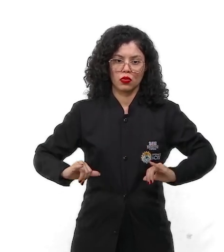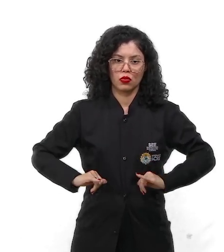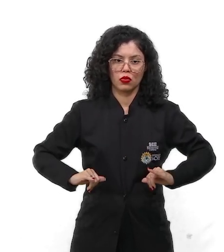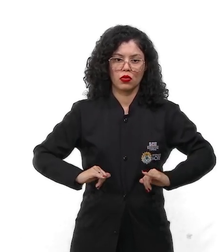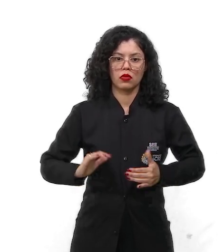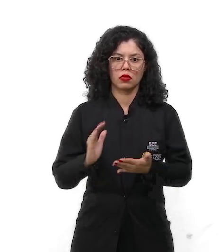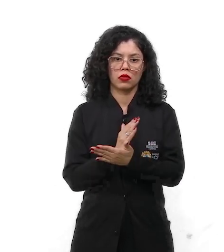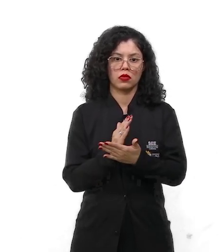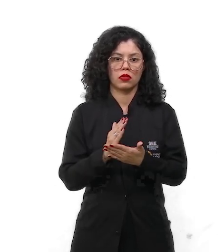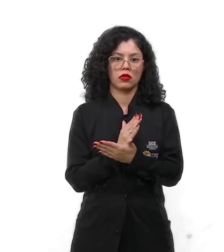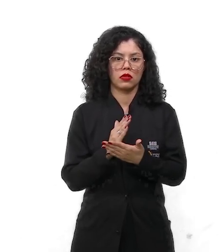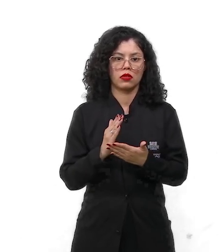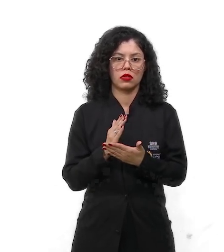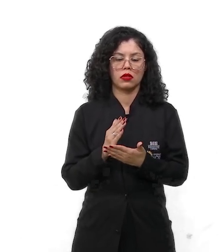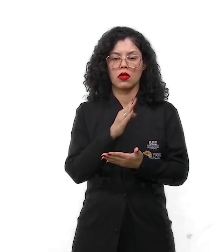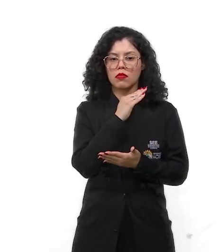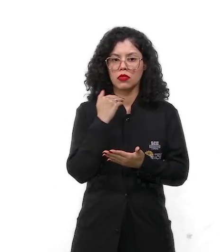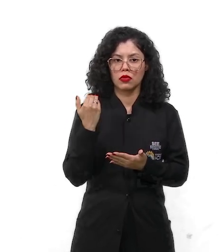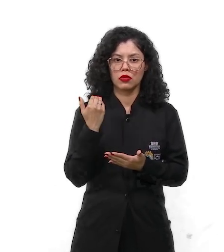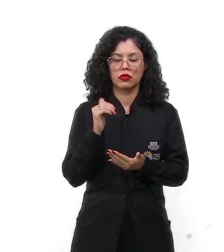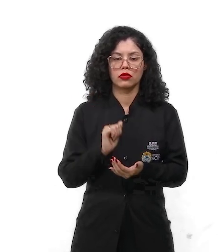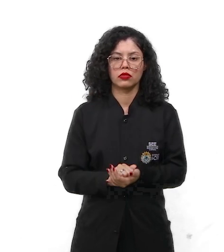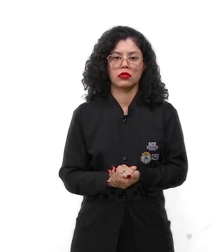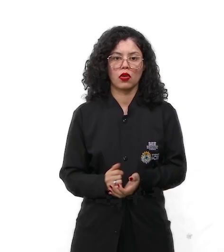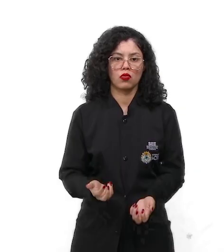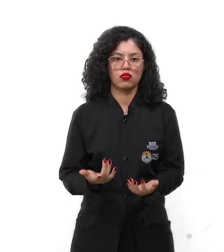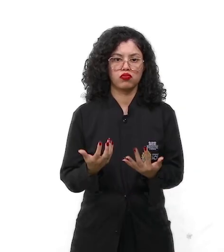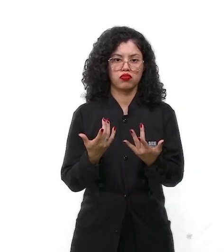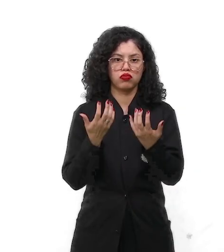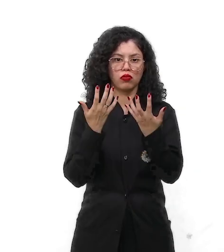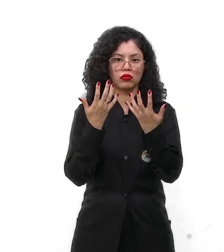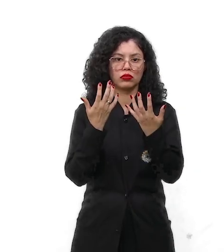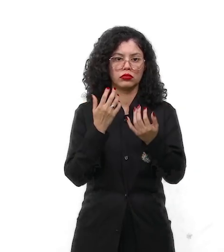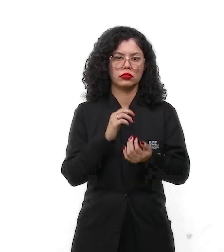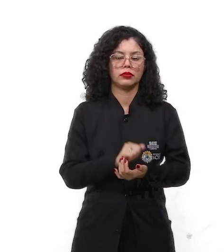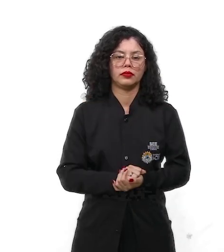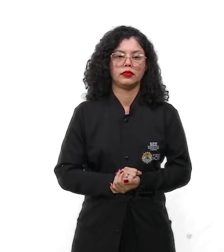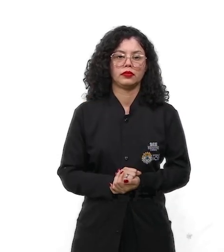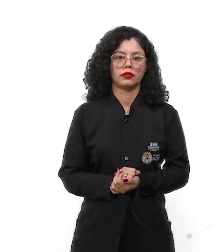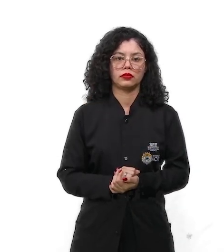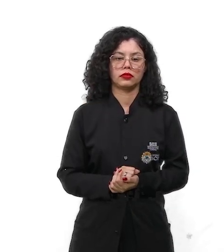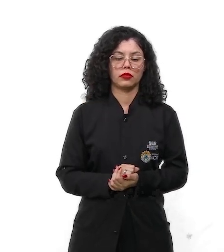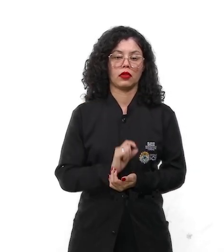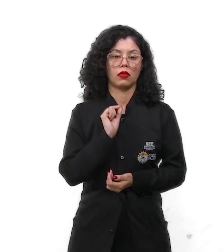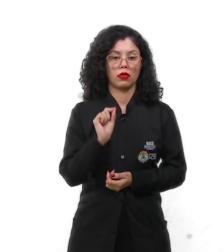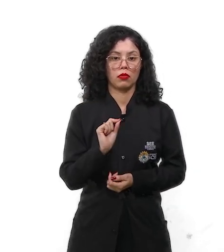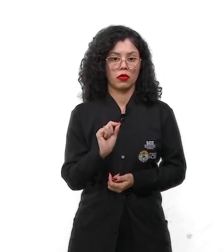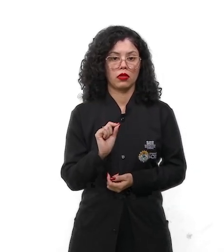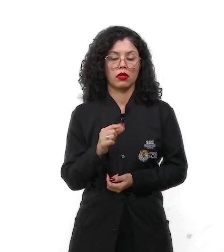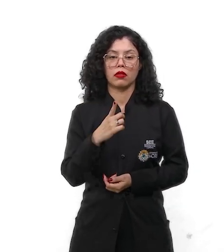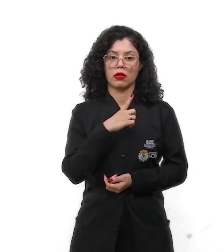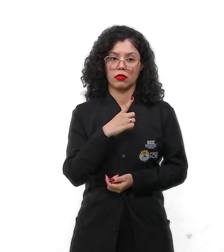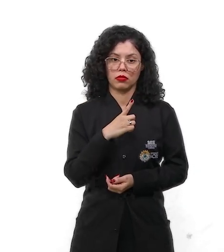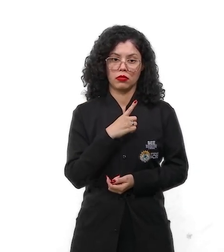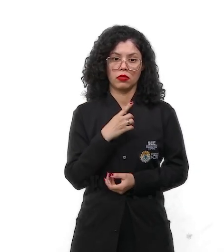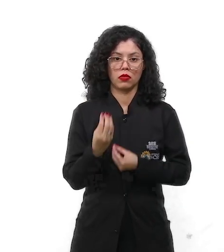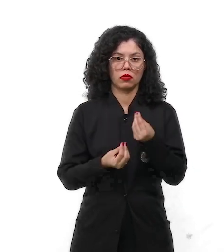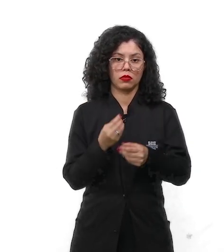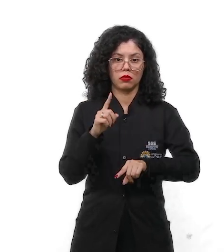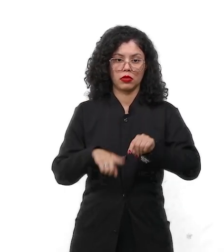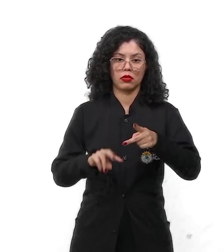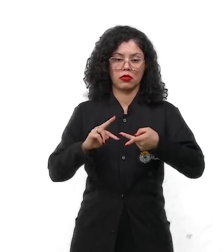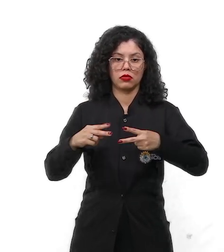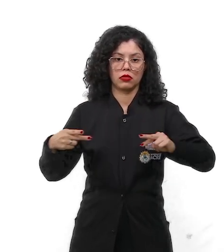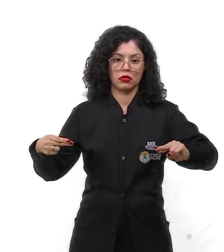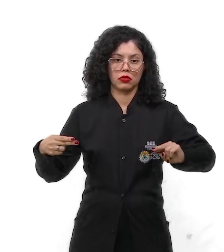por conta de um incêndio, o que mais vai sobrar dele como material